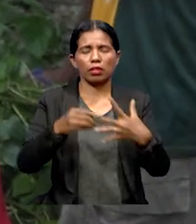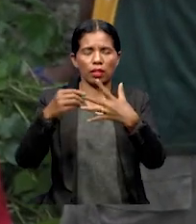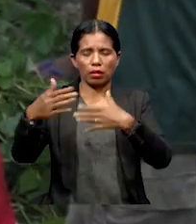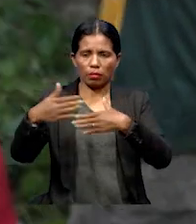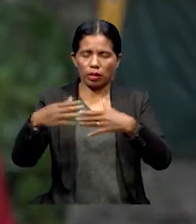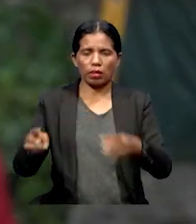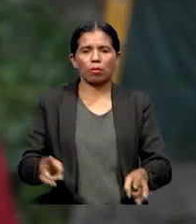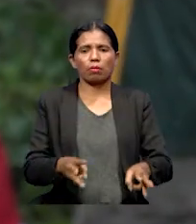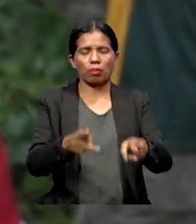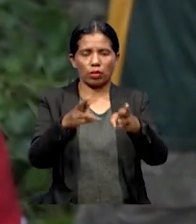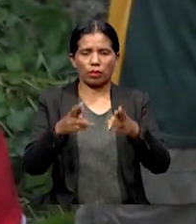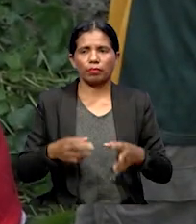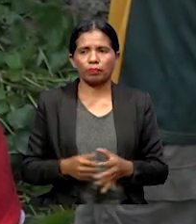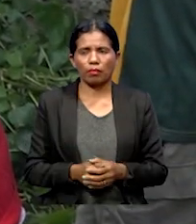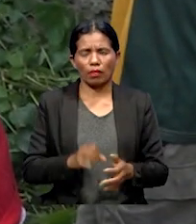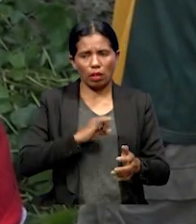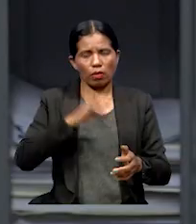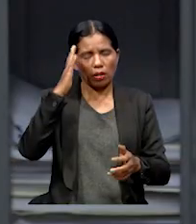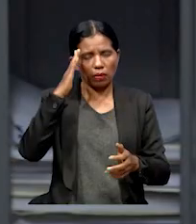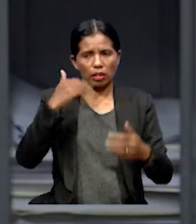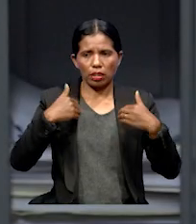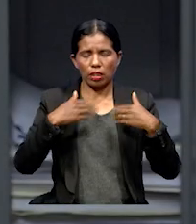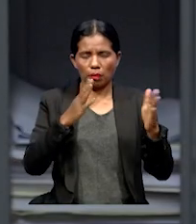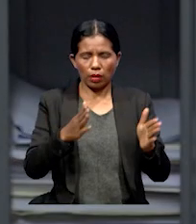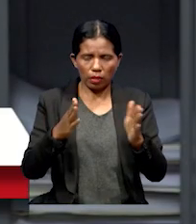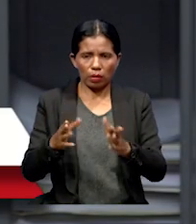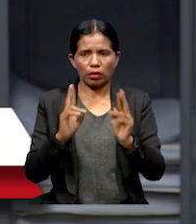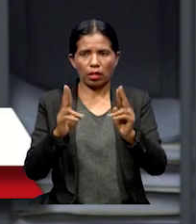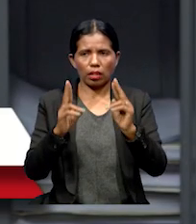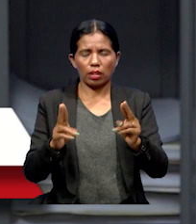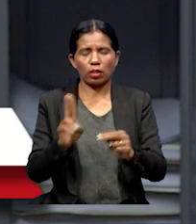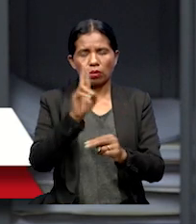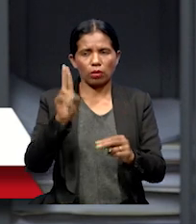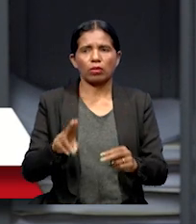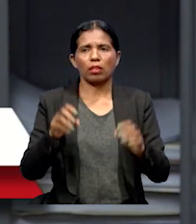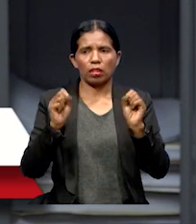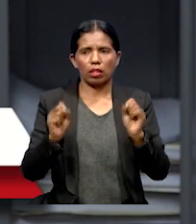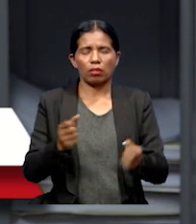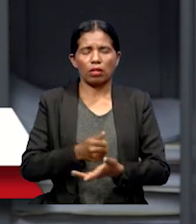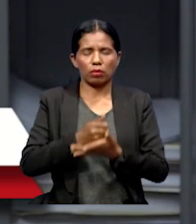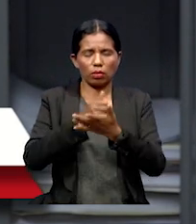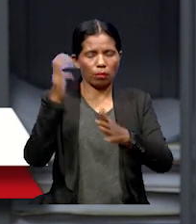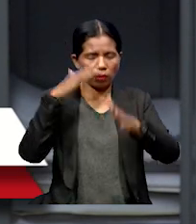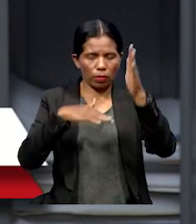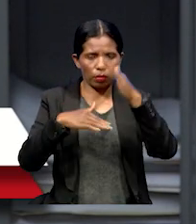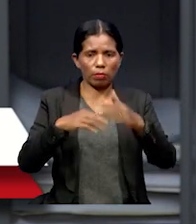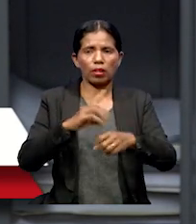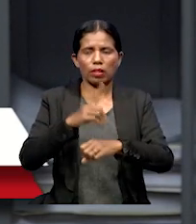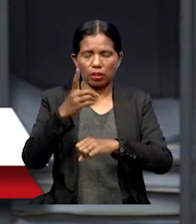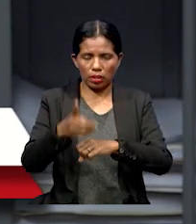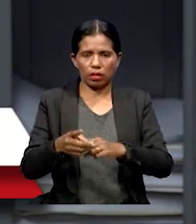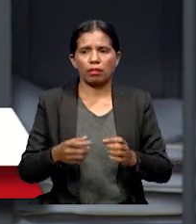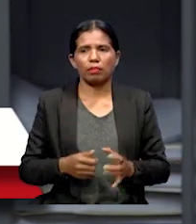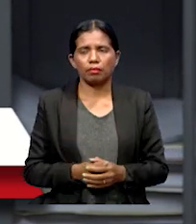motaninin ian hanoi ia plano para atu acelera e executa orçamento da né e liu atu bel resolve problemas de inundações que acontece ya dililara